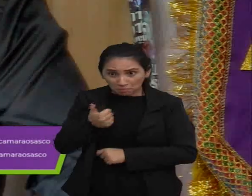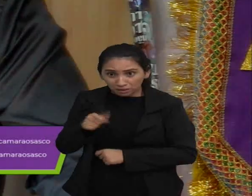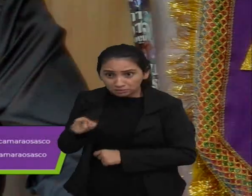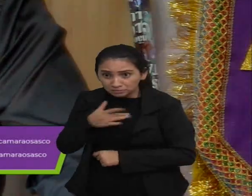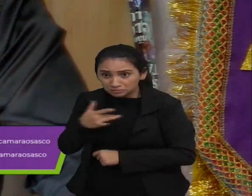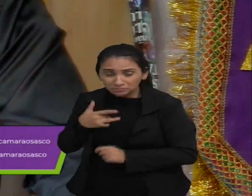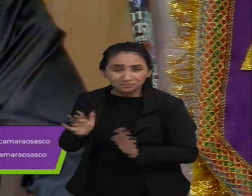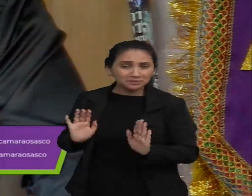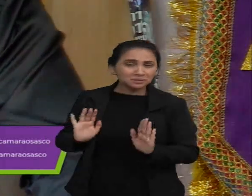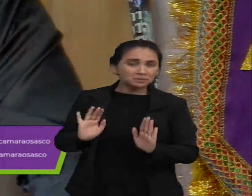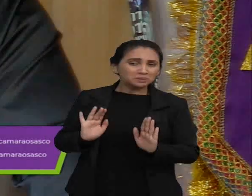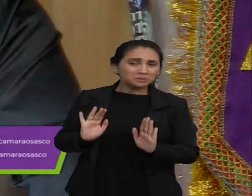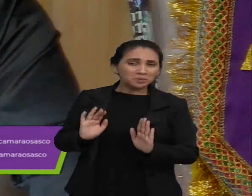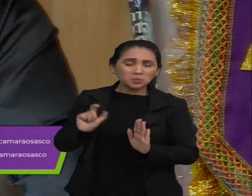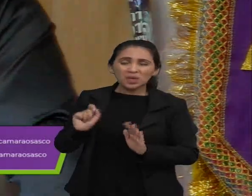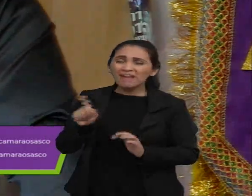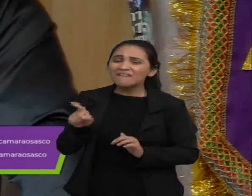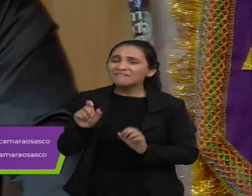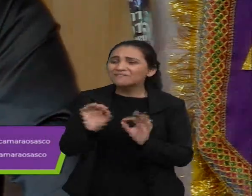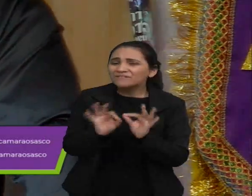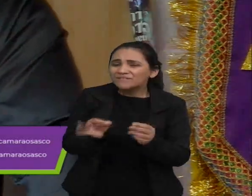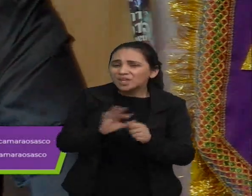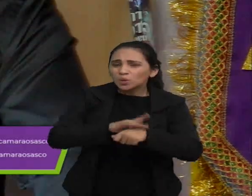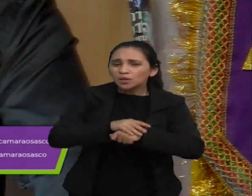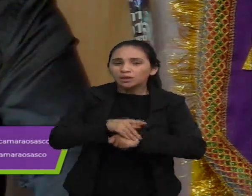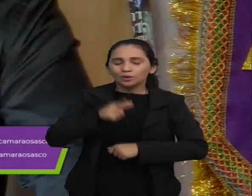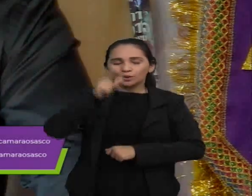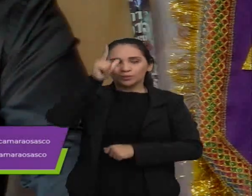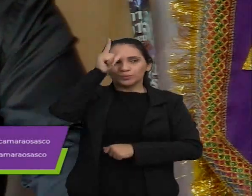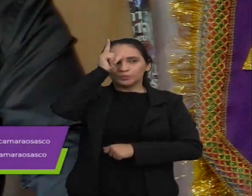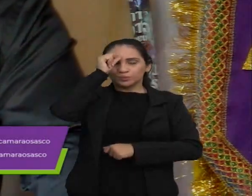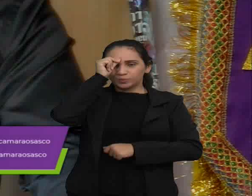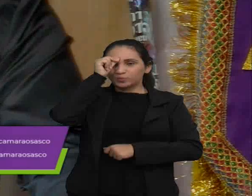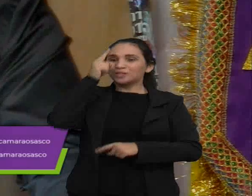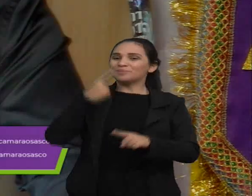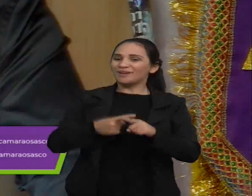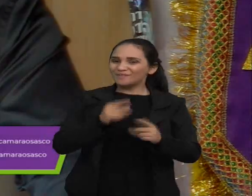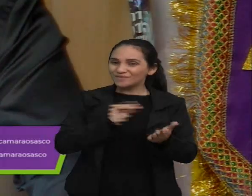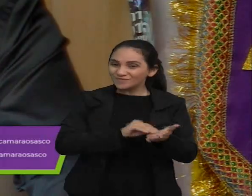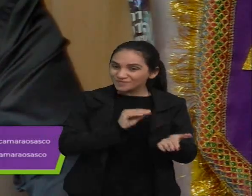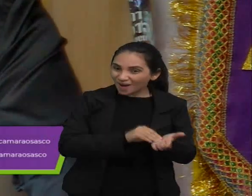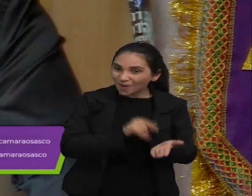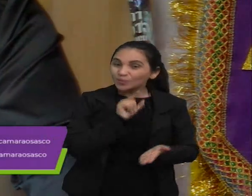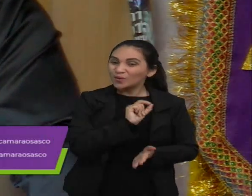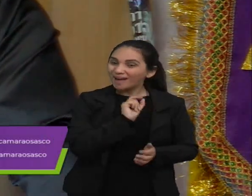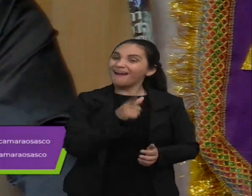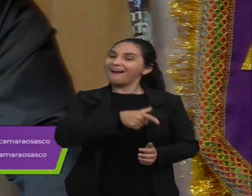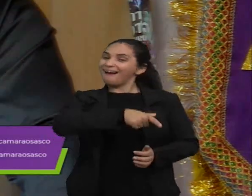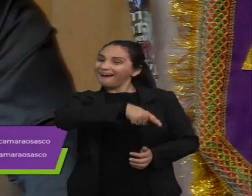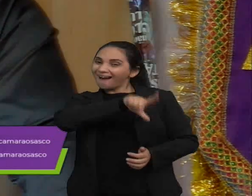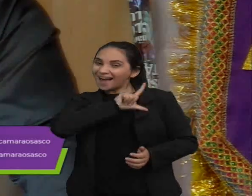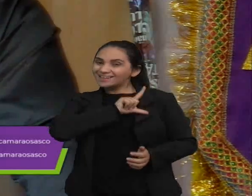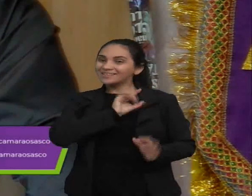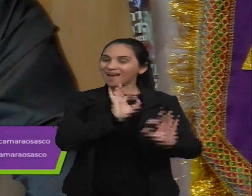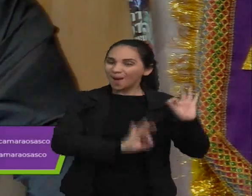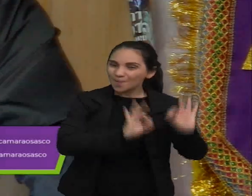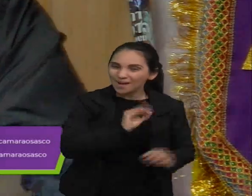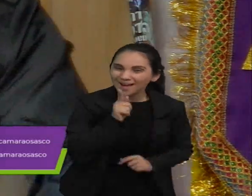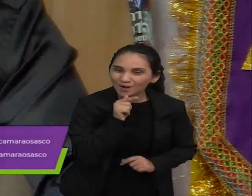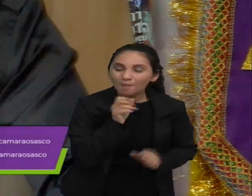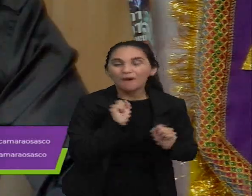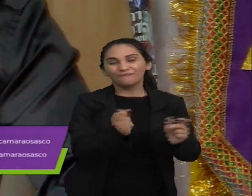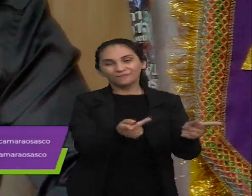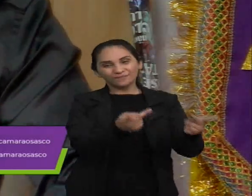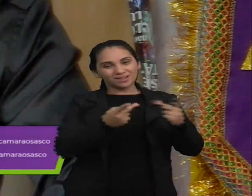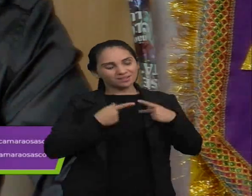uma com uma virose eu descobri que era por causa de falta de saneamento básico eu descobri que agora eu posso trazer